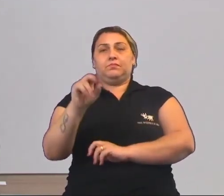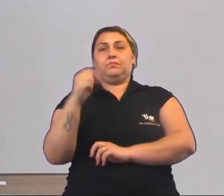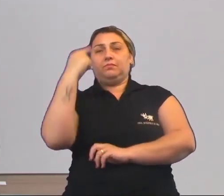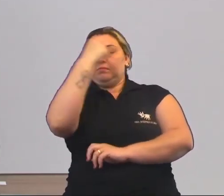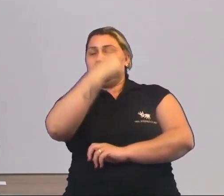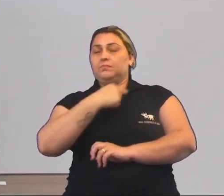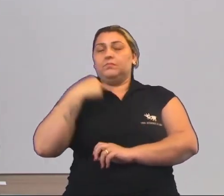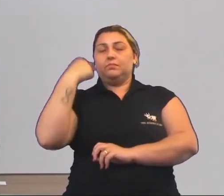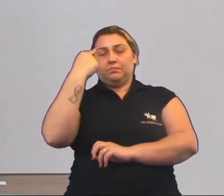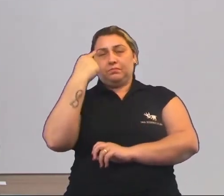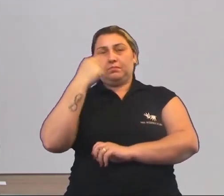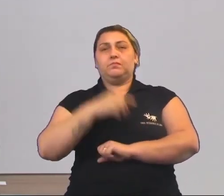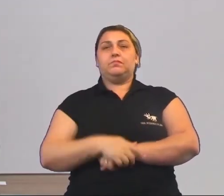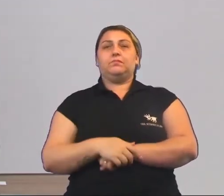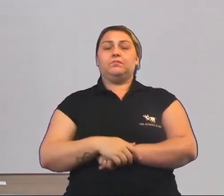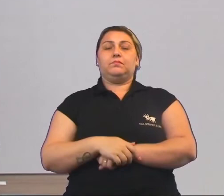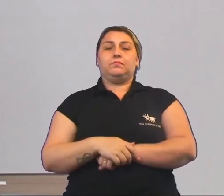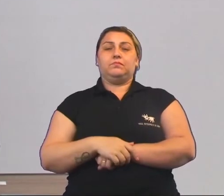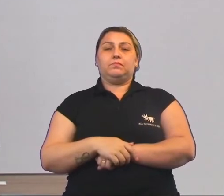1 hora.